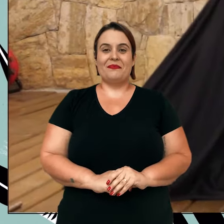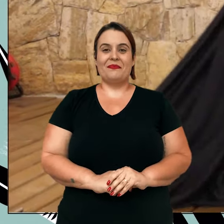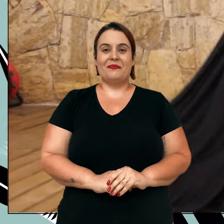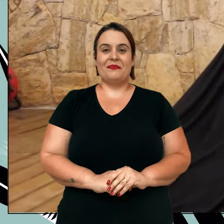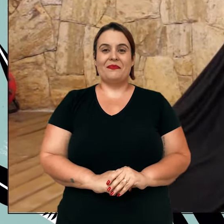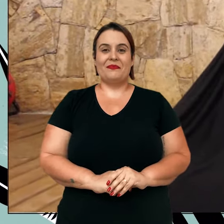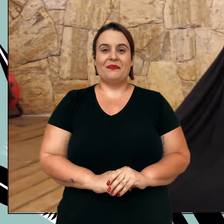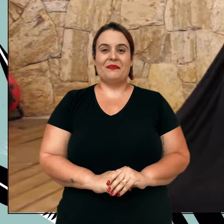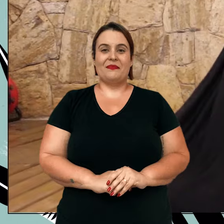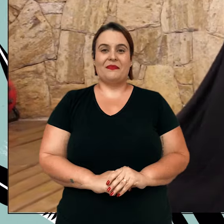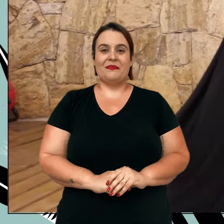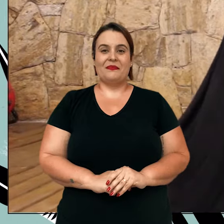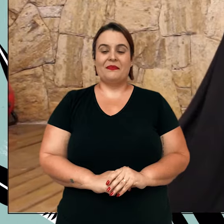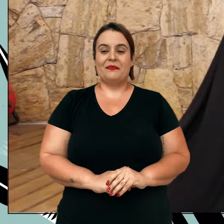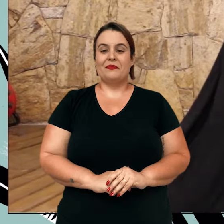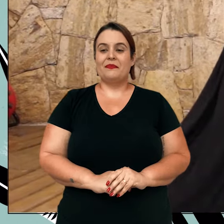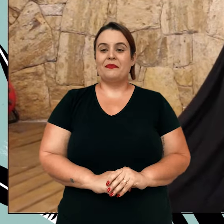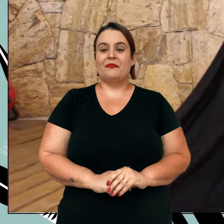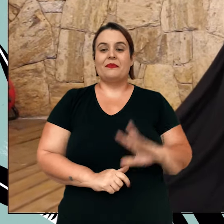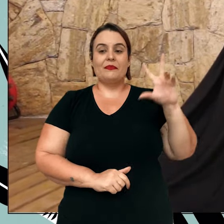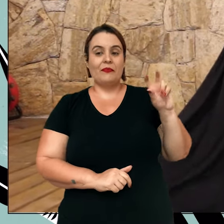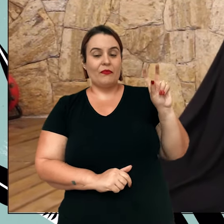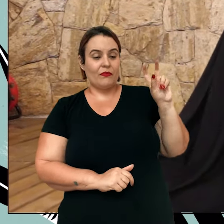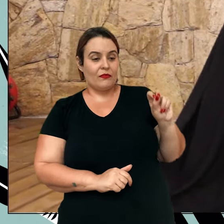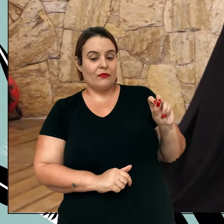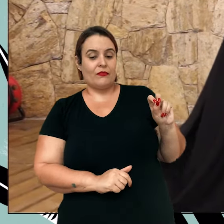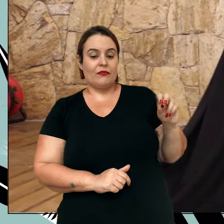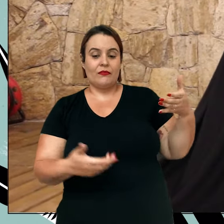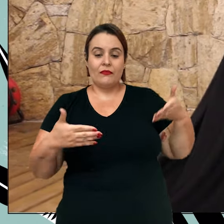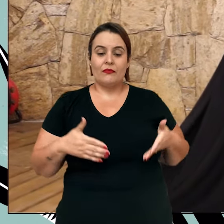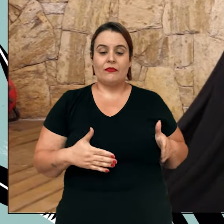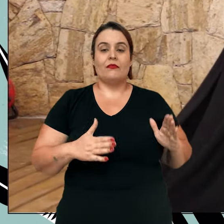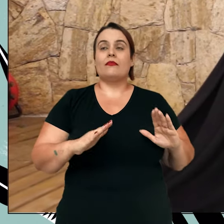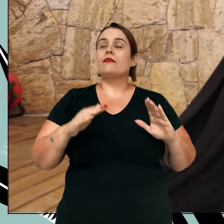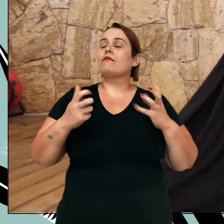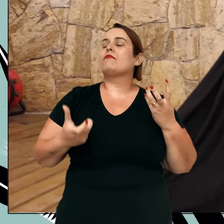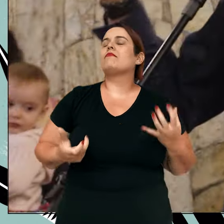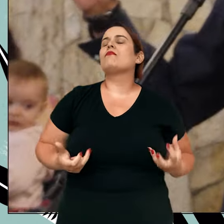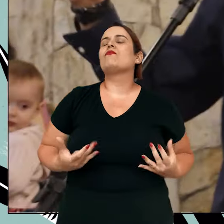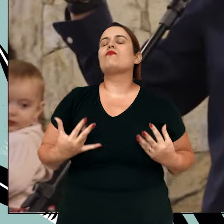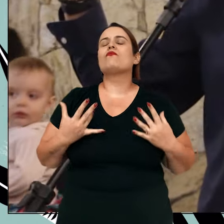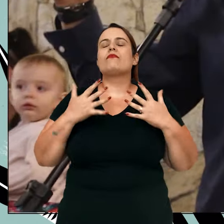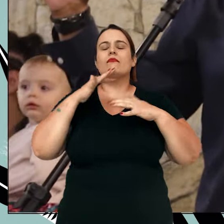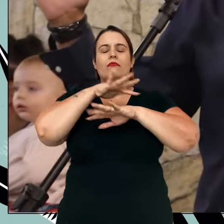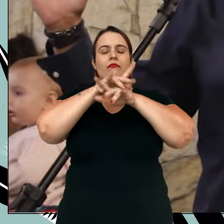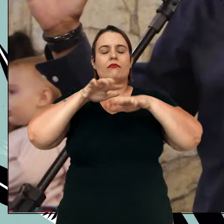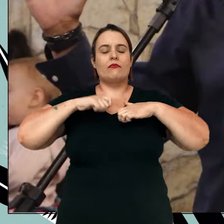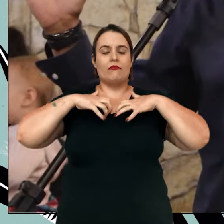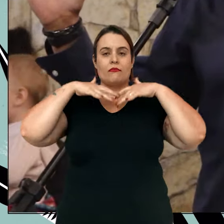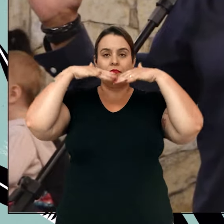São Caetano mostram pessoas dançando sobre um piso de madeira. Meu avô nasceu onde o sol morre e se afoga em fogo em pleno